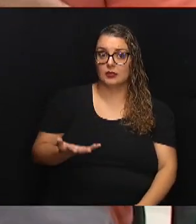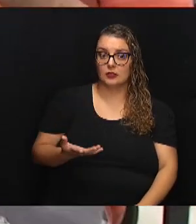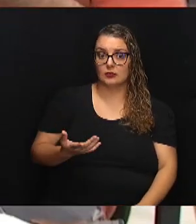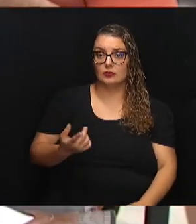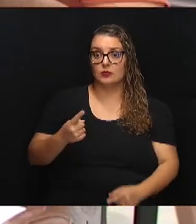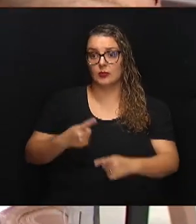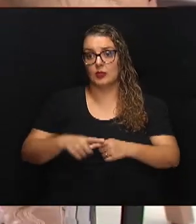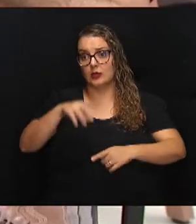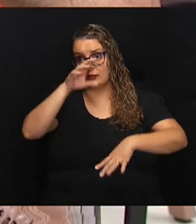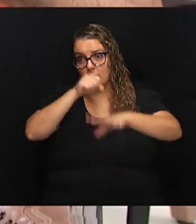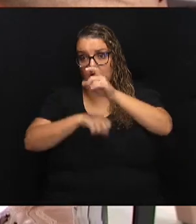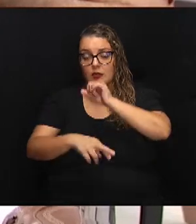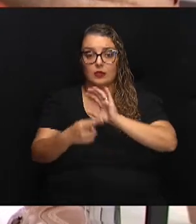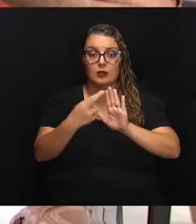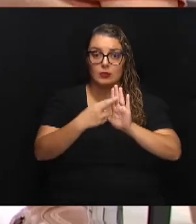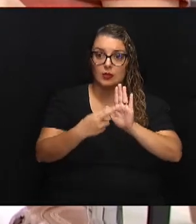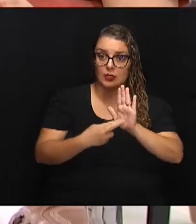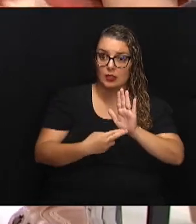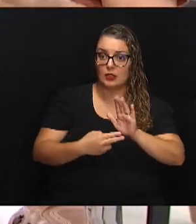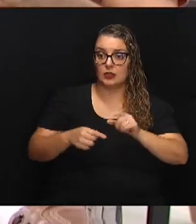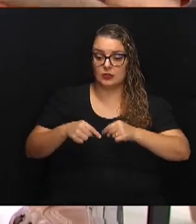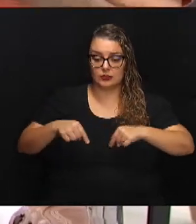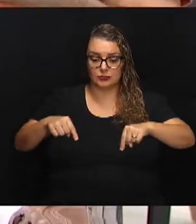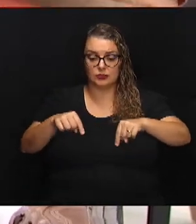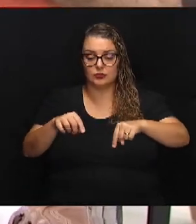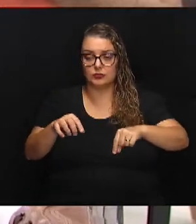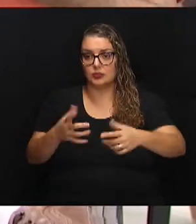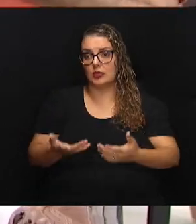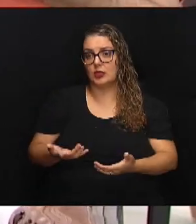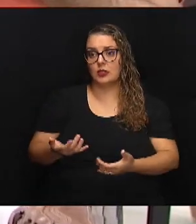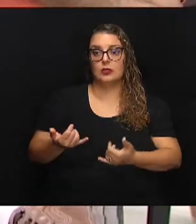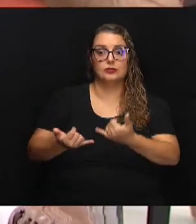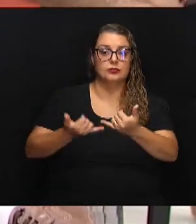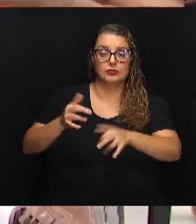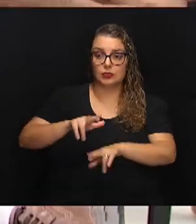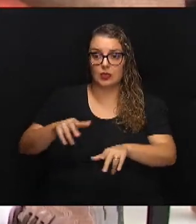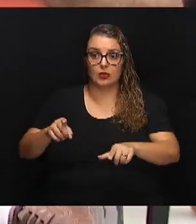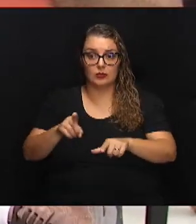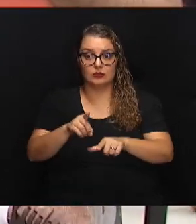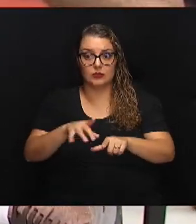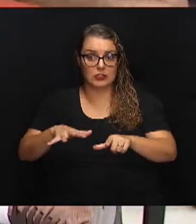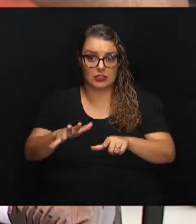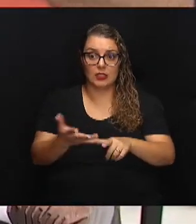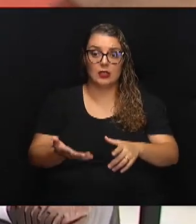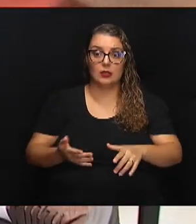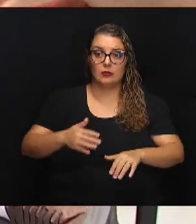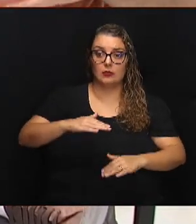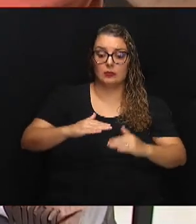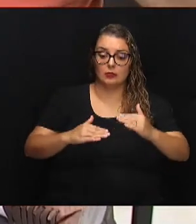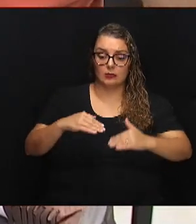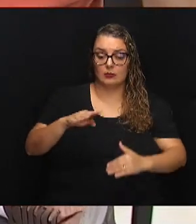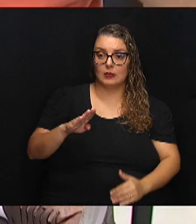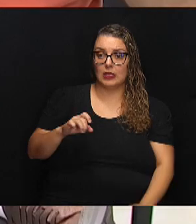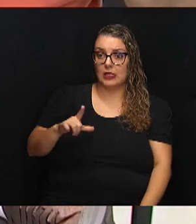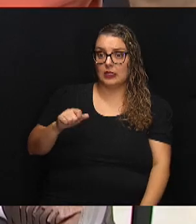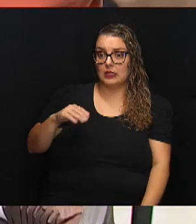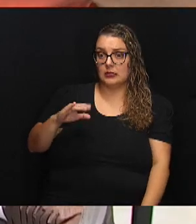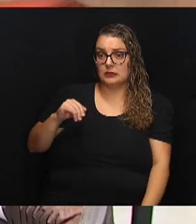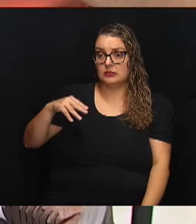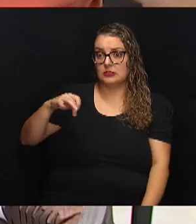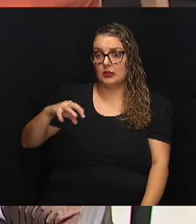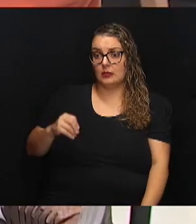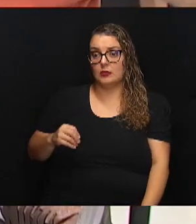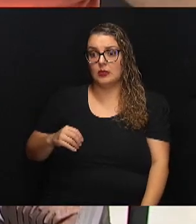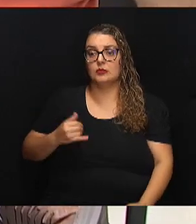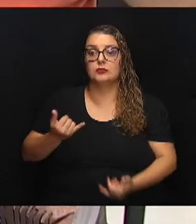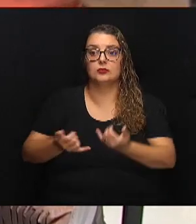aprende sobre regras de game design, balanceamento de jogo e como criar e